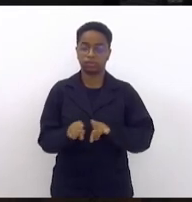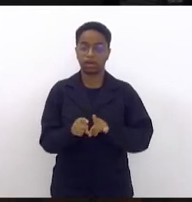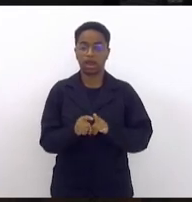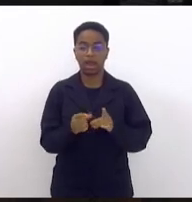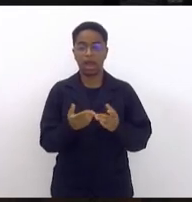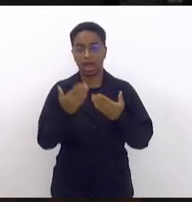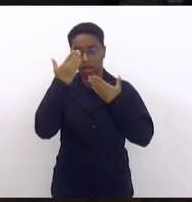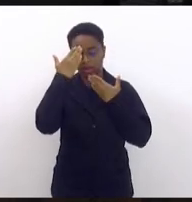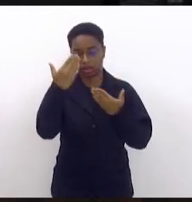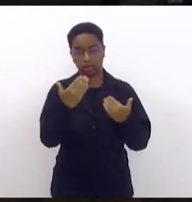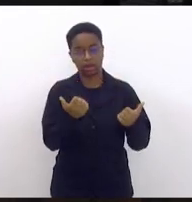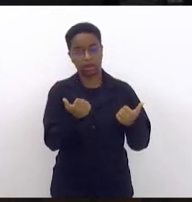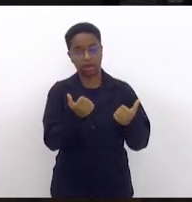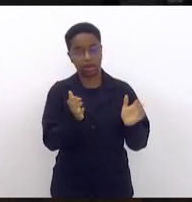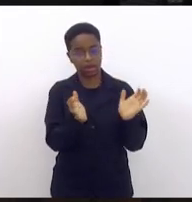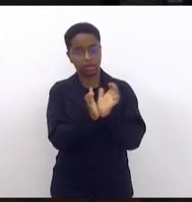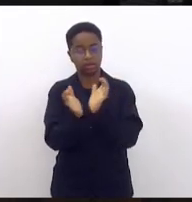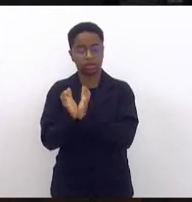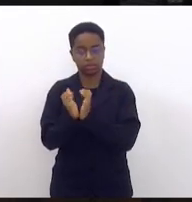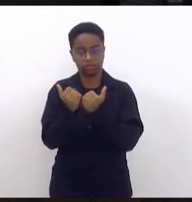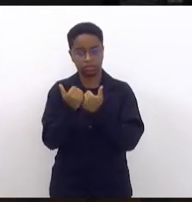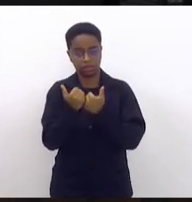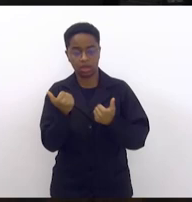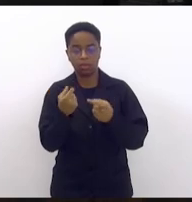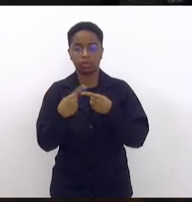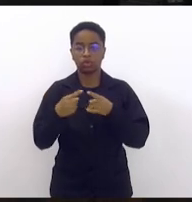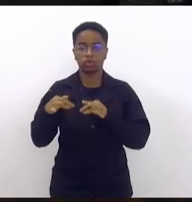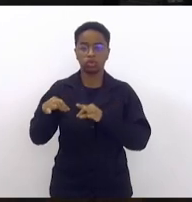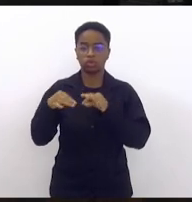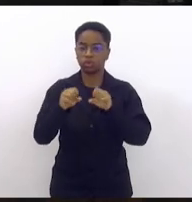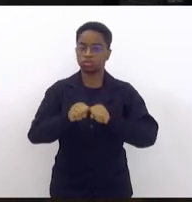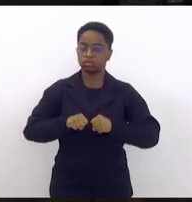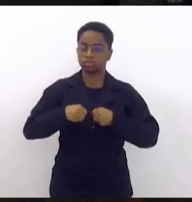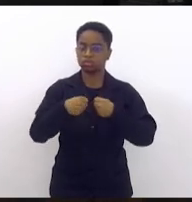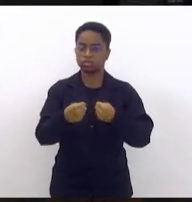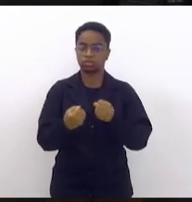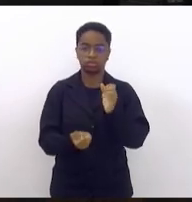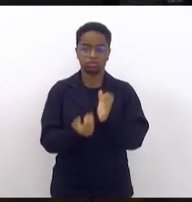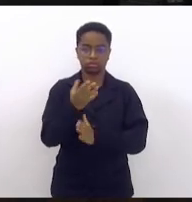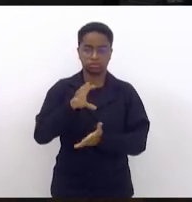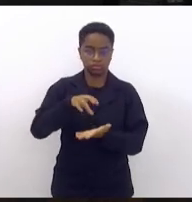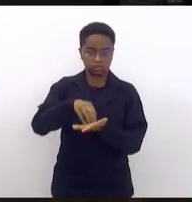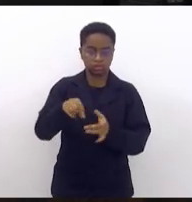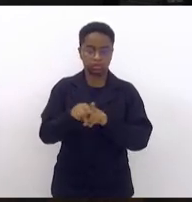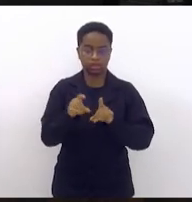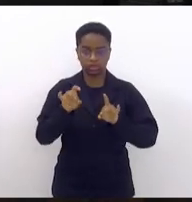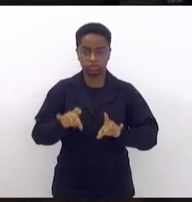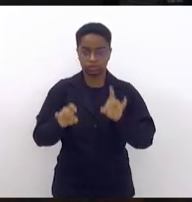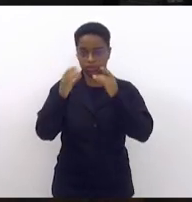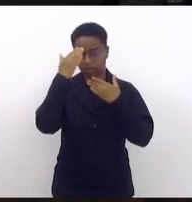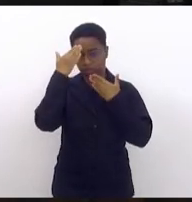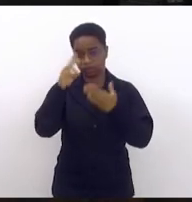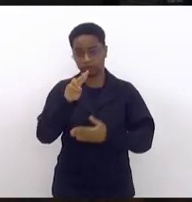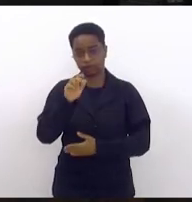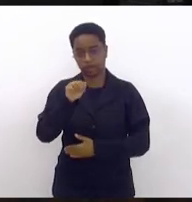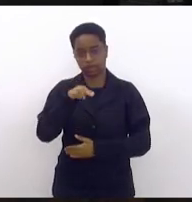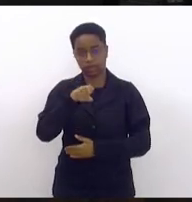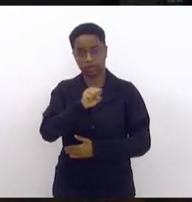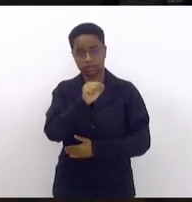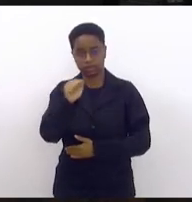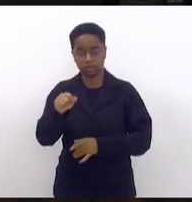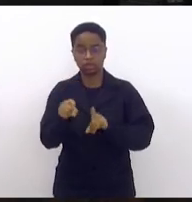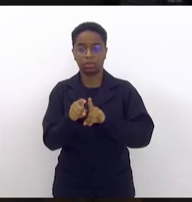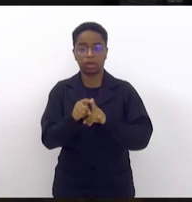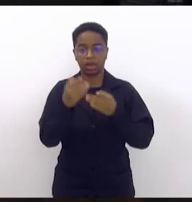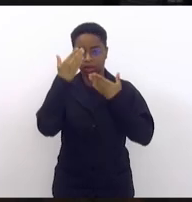todos se empenharam muito para essa instalação agradecer em especial a Vanessa e agradecendo a Vanessa eu agradeço a